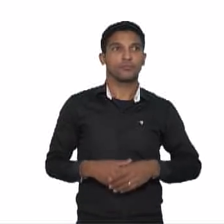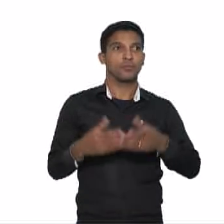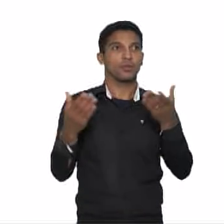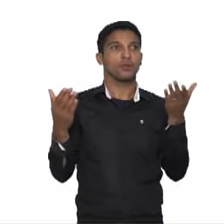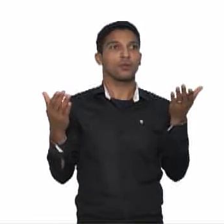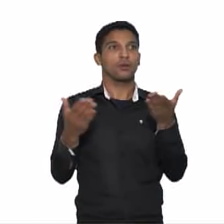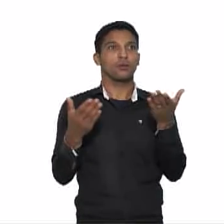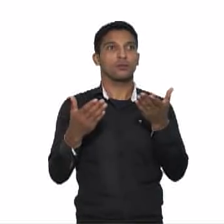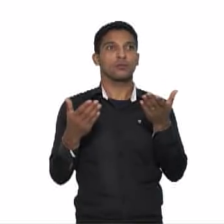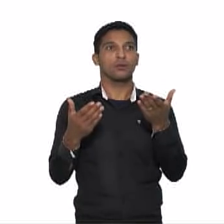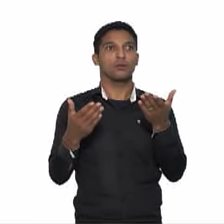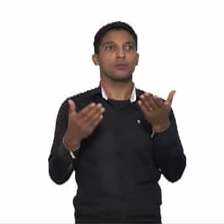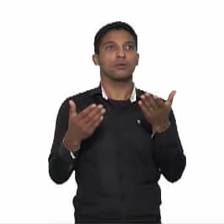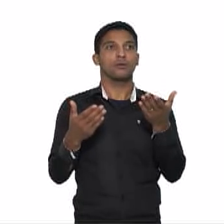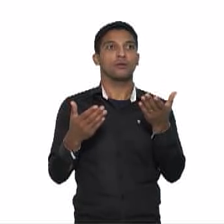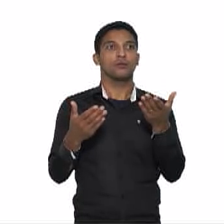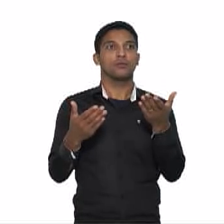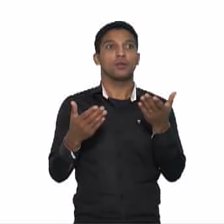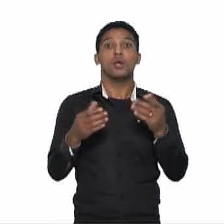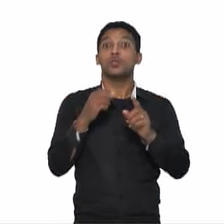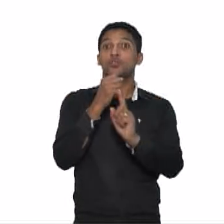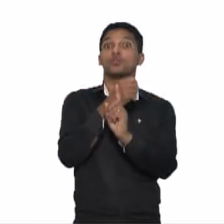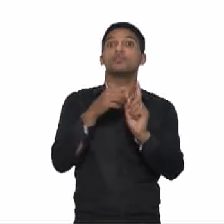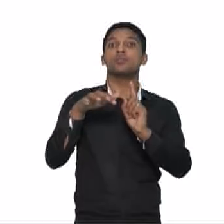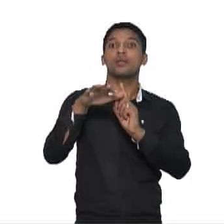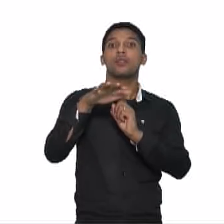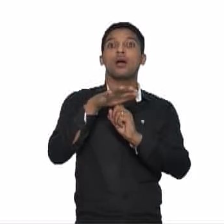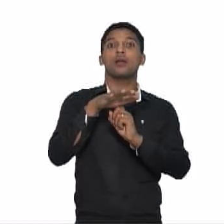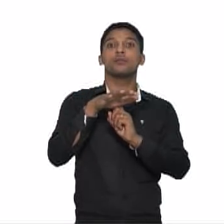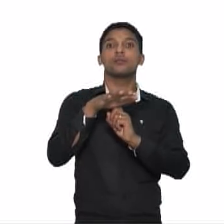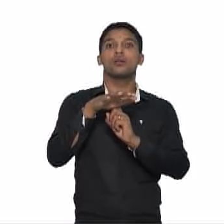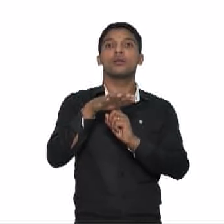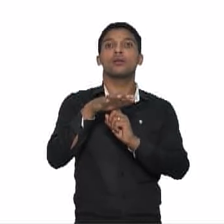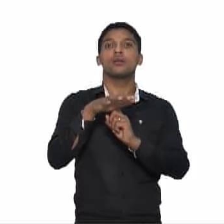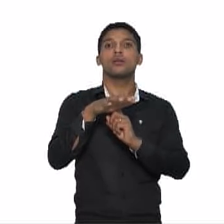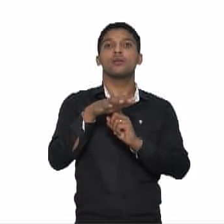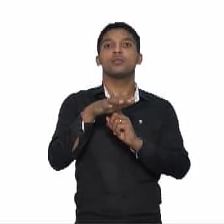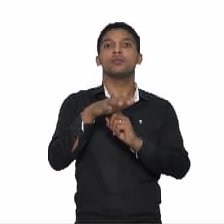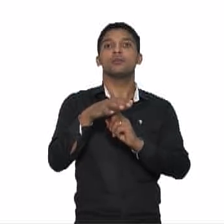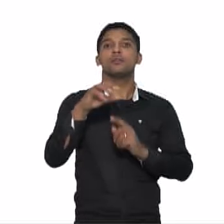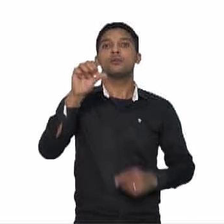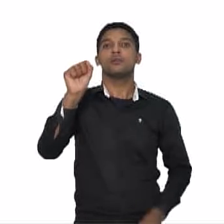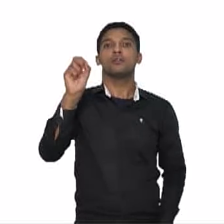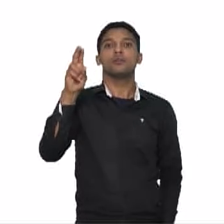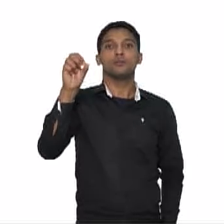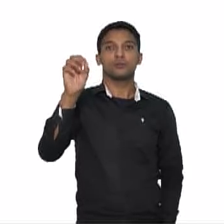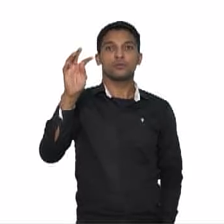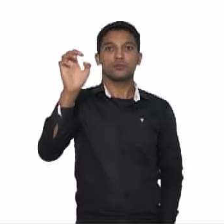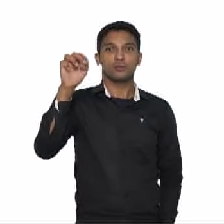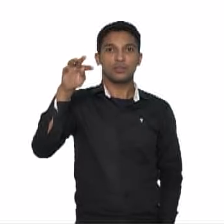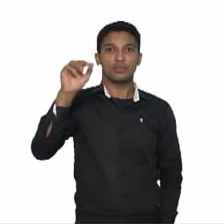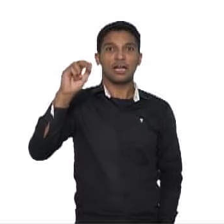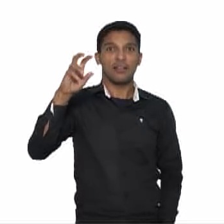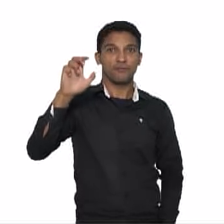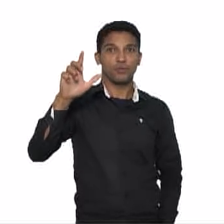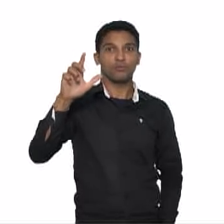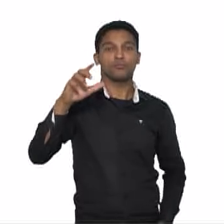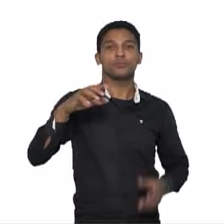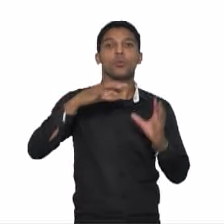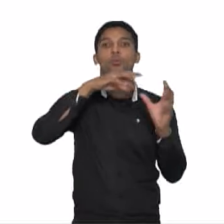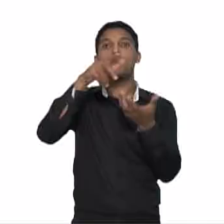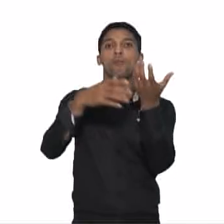consome fartamente matérias-primas e recursos não renováveis e gera enorme quantidade de risco para